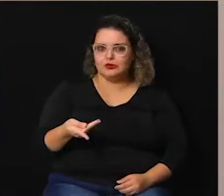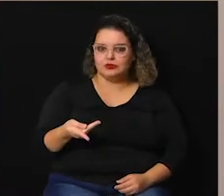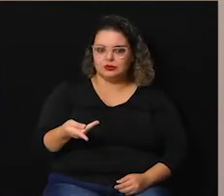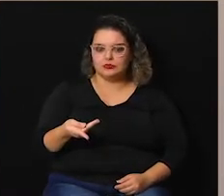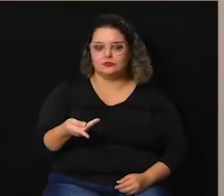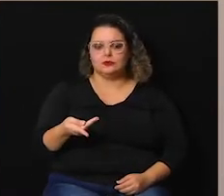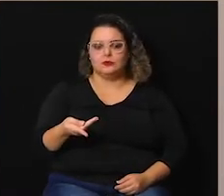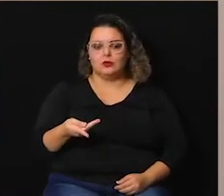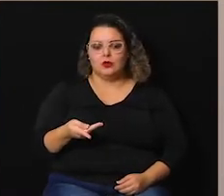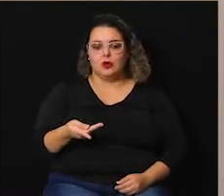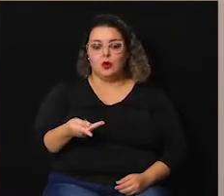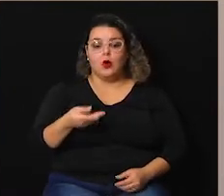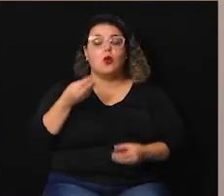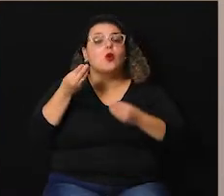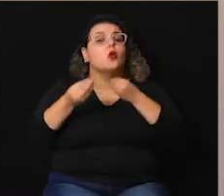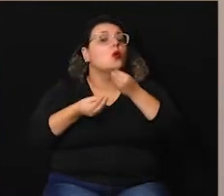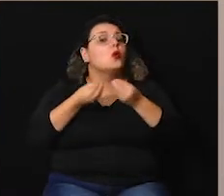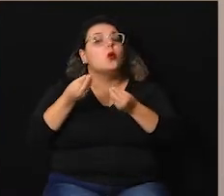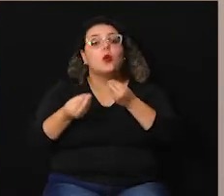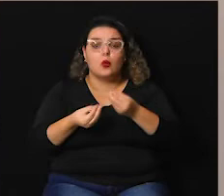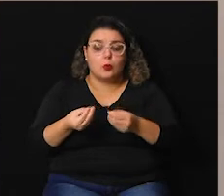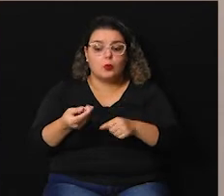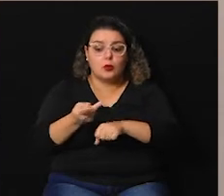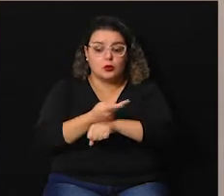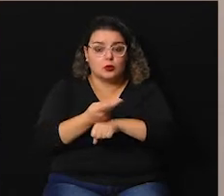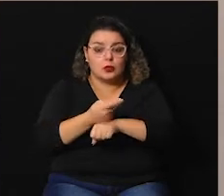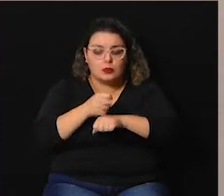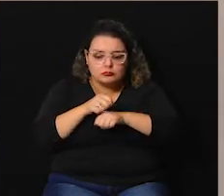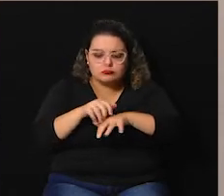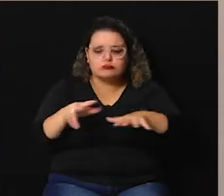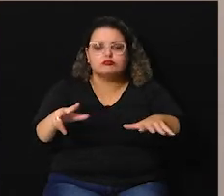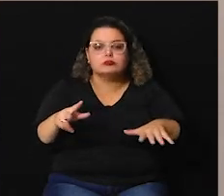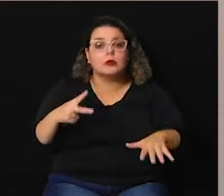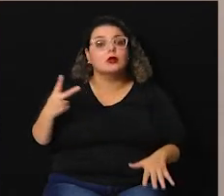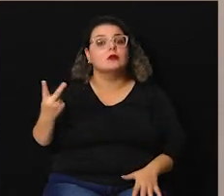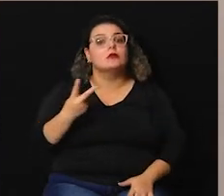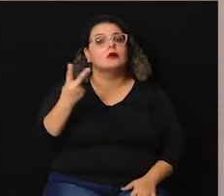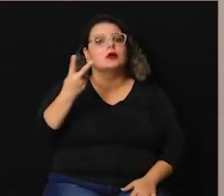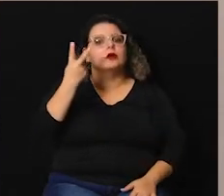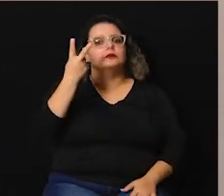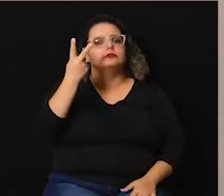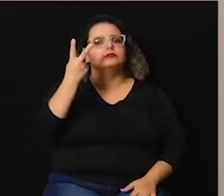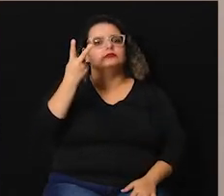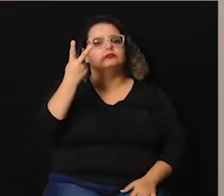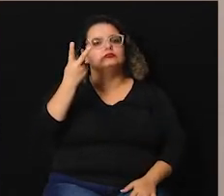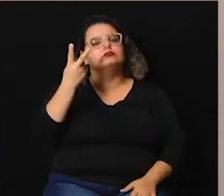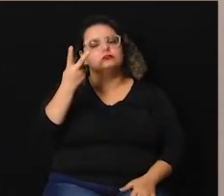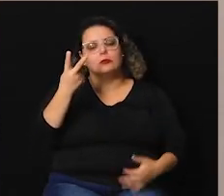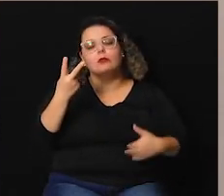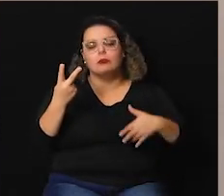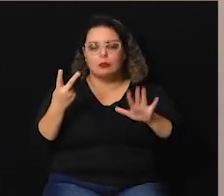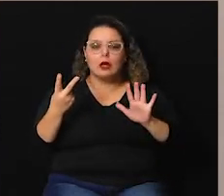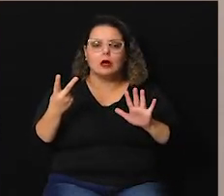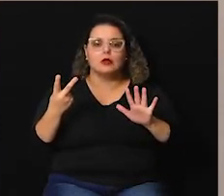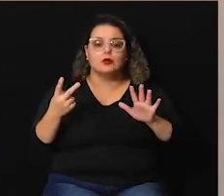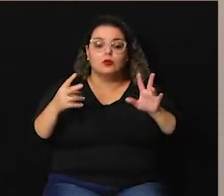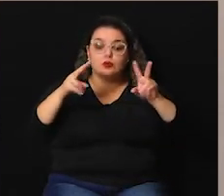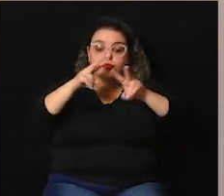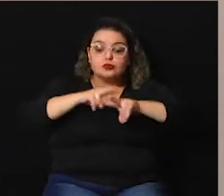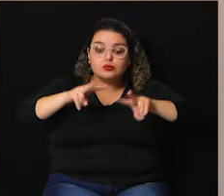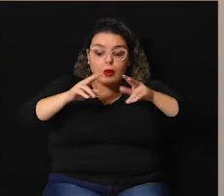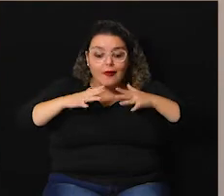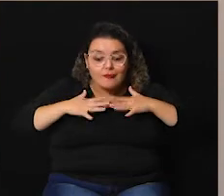falando. Como buscar e ampliar essa percepção de valor além da questão da